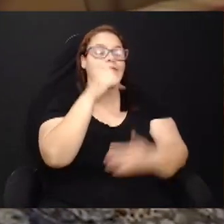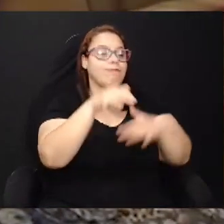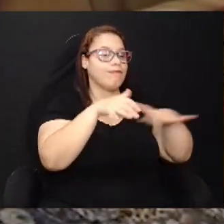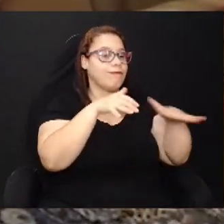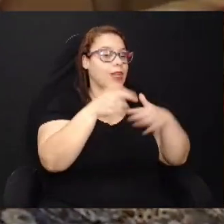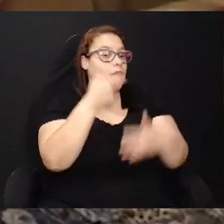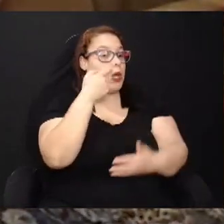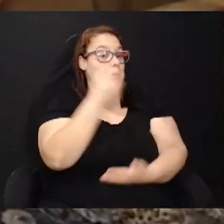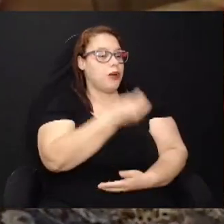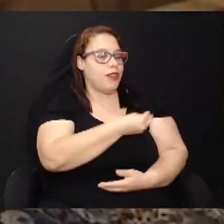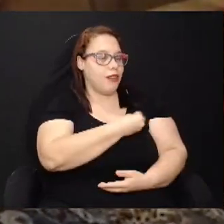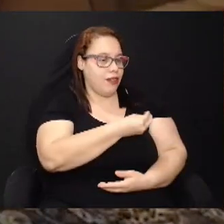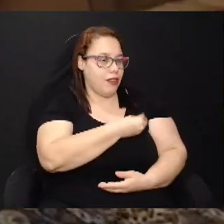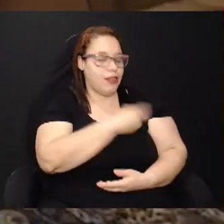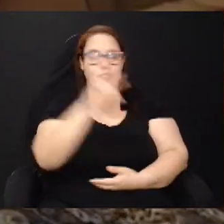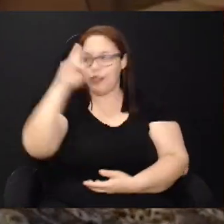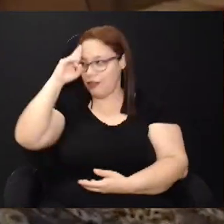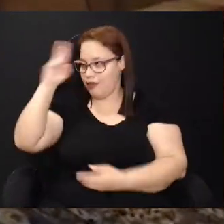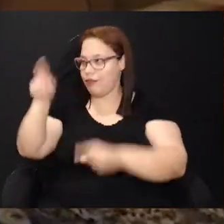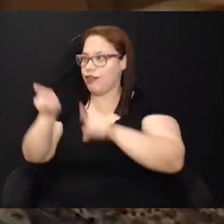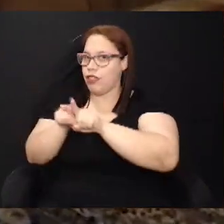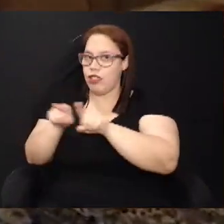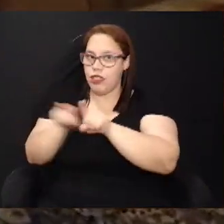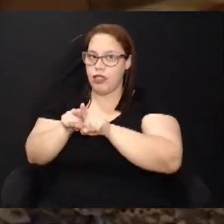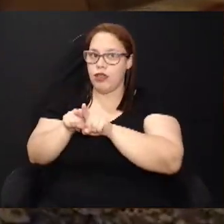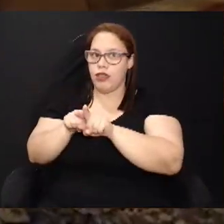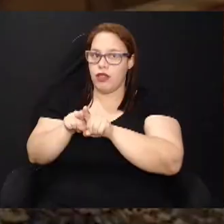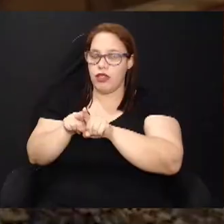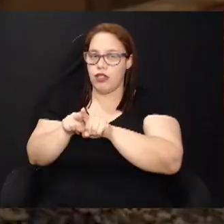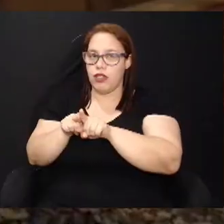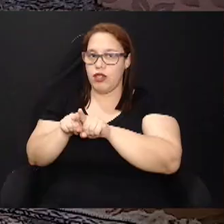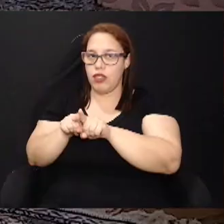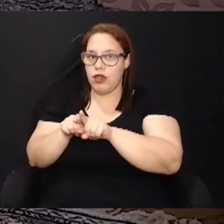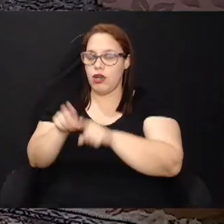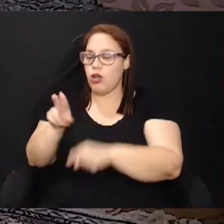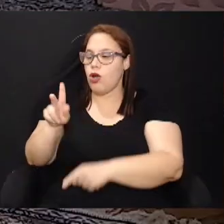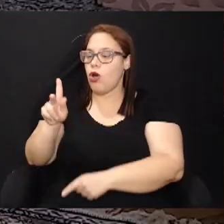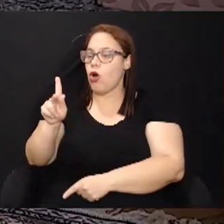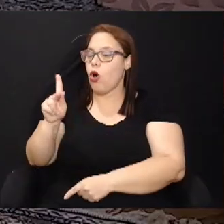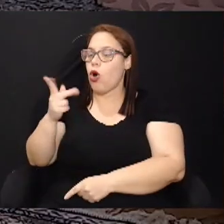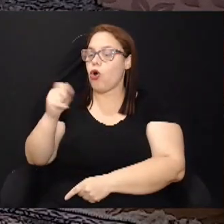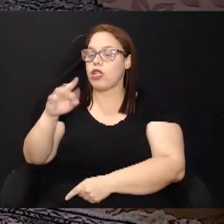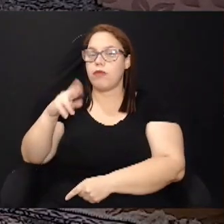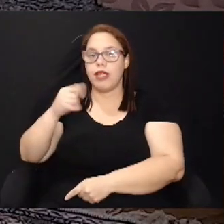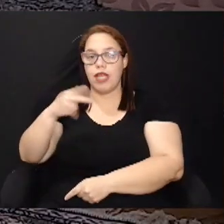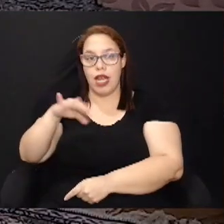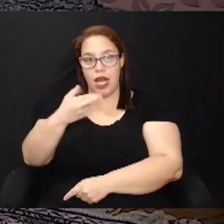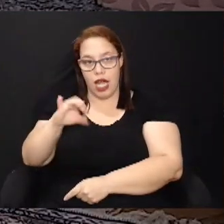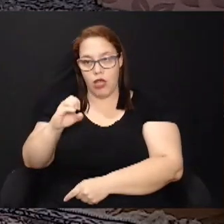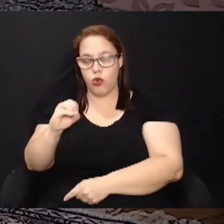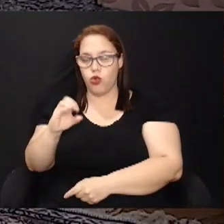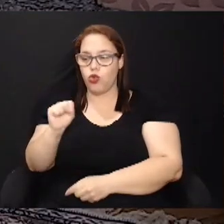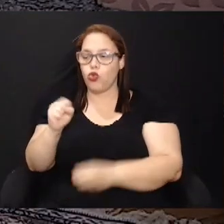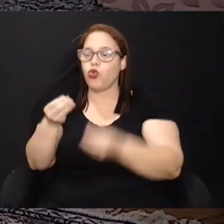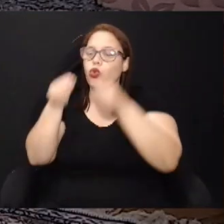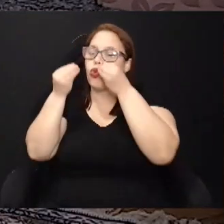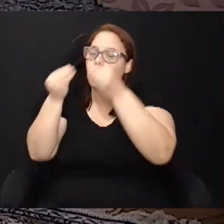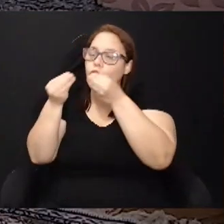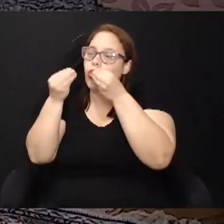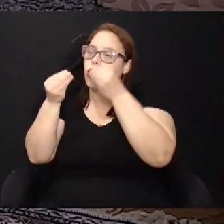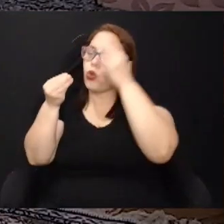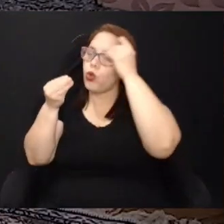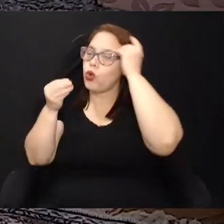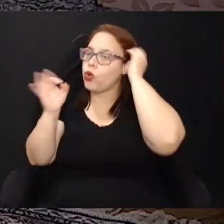O senhor também fez parte da ONG Hospitalhaços, Sim. Né? Como que era essa rotina,